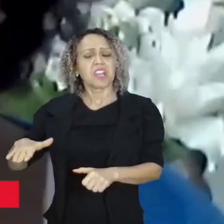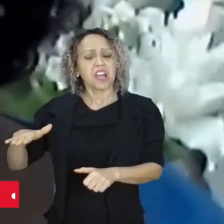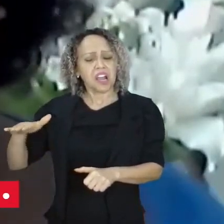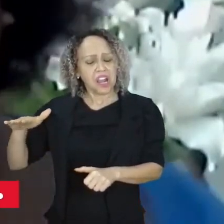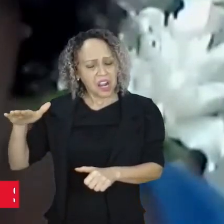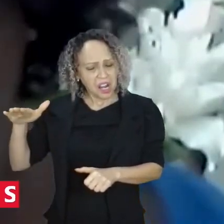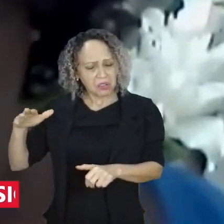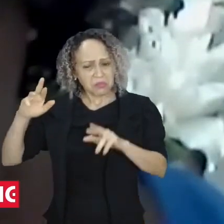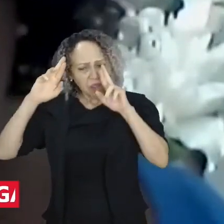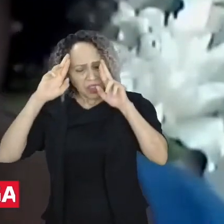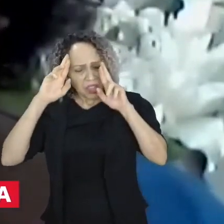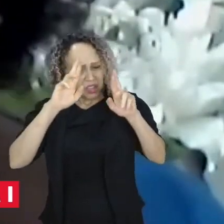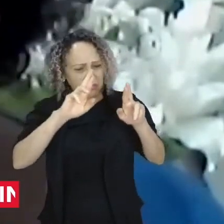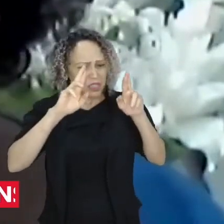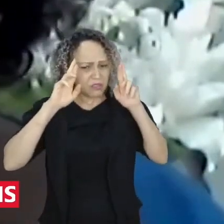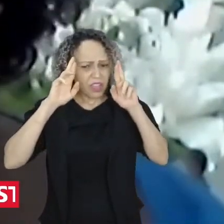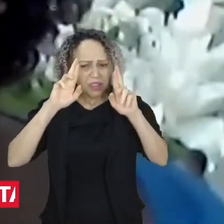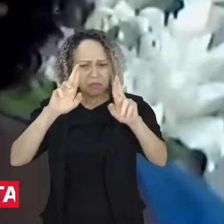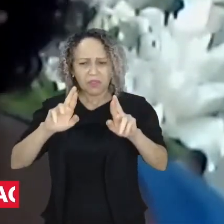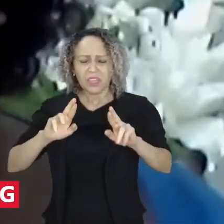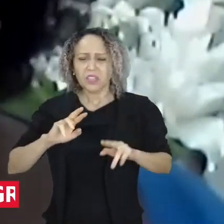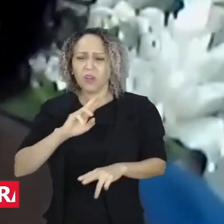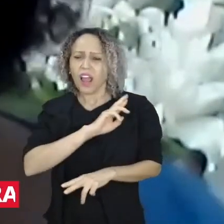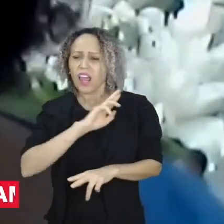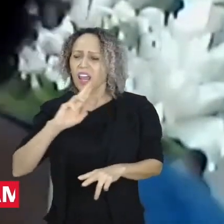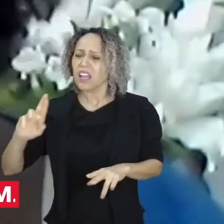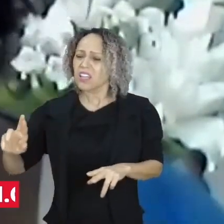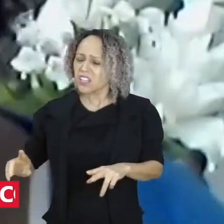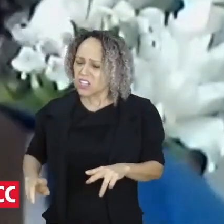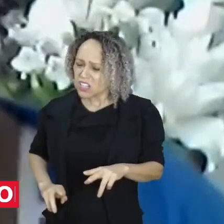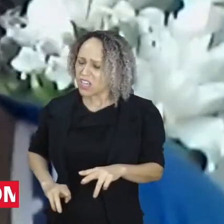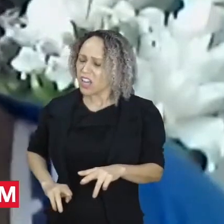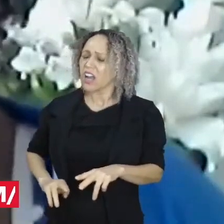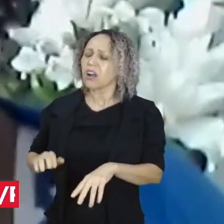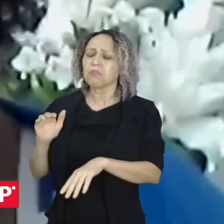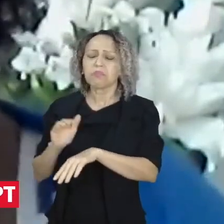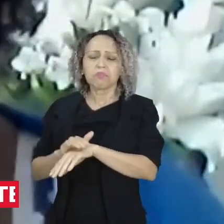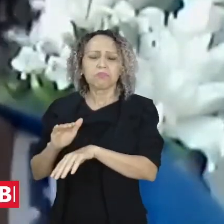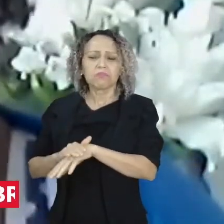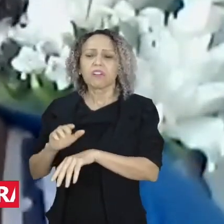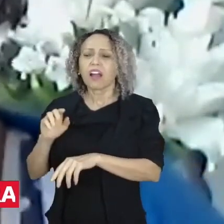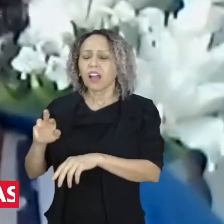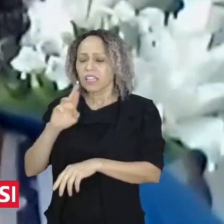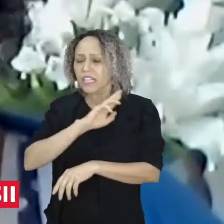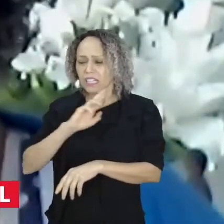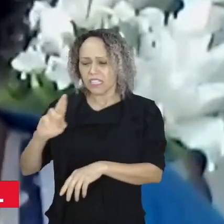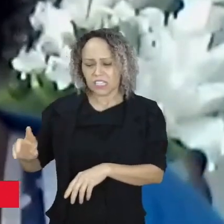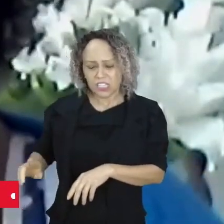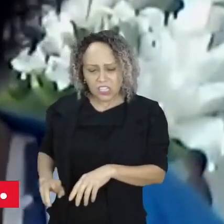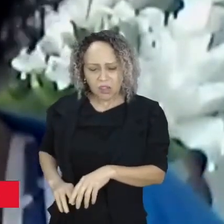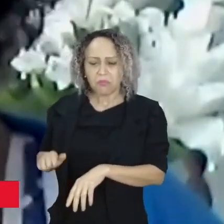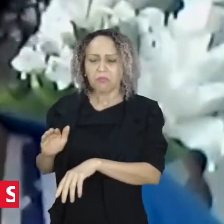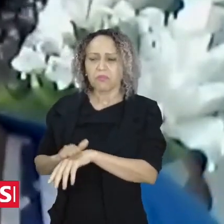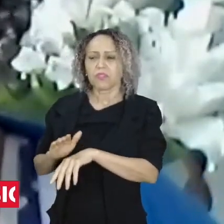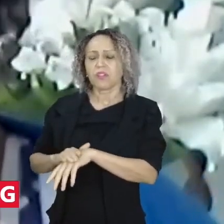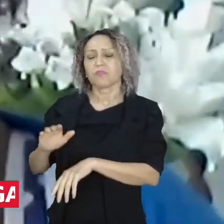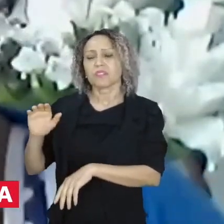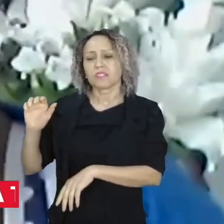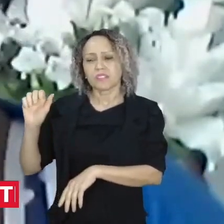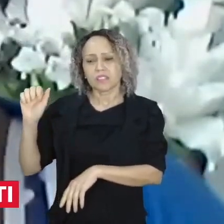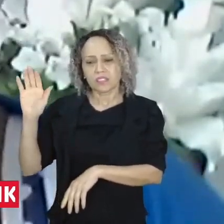sabe que elas têm ainda uma longa caminhada. E foi lindo elas estarem com Lula. Eu